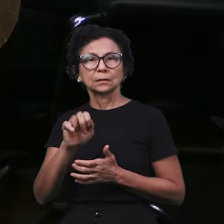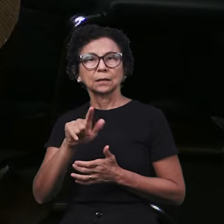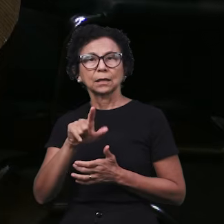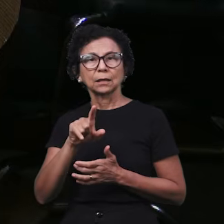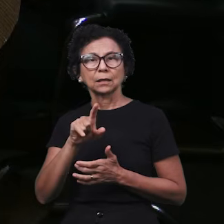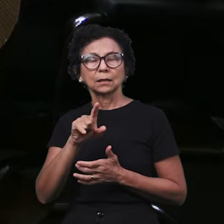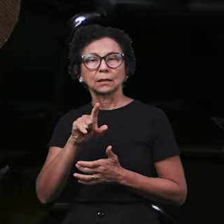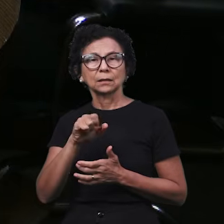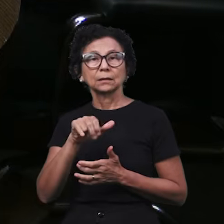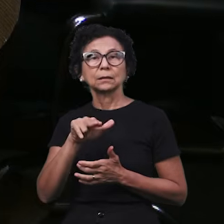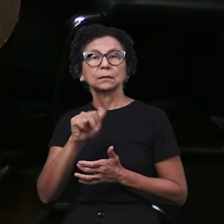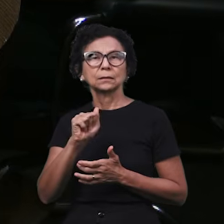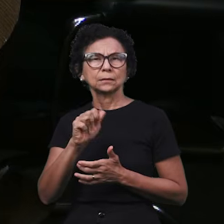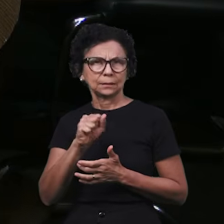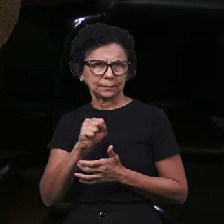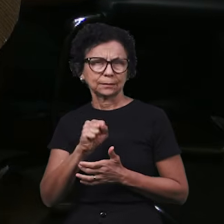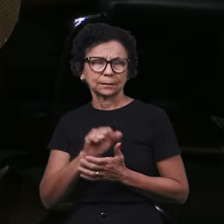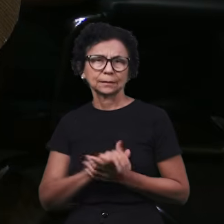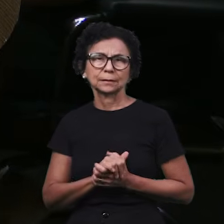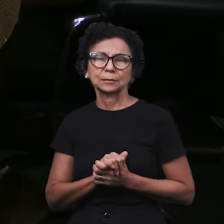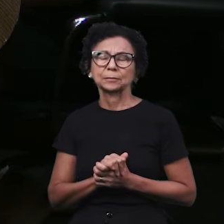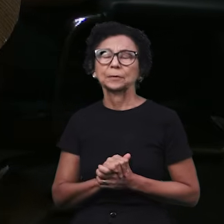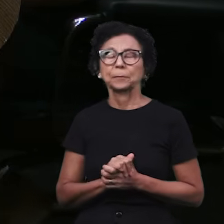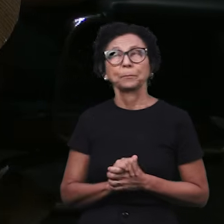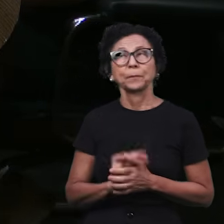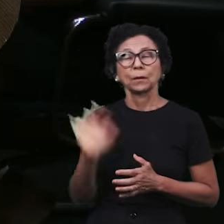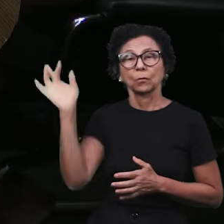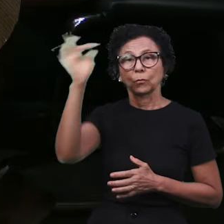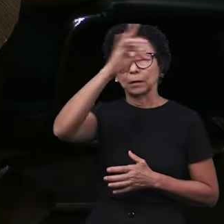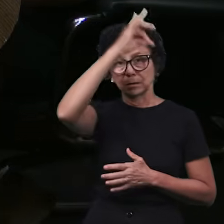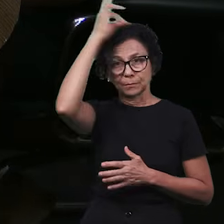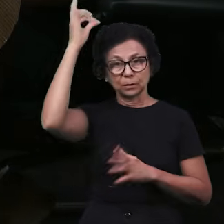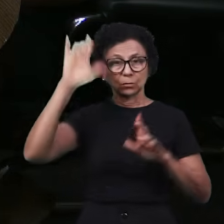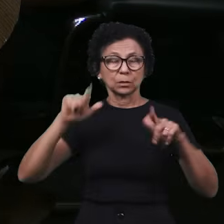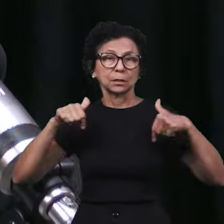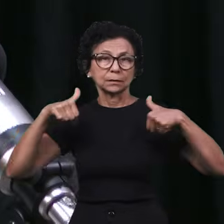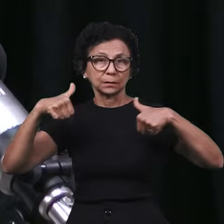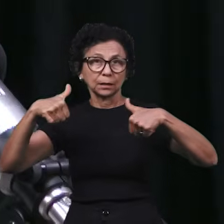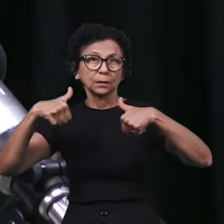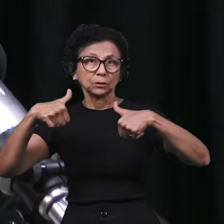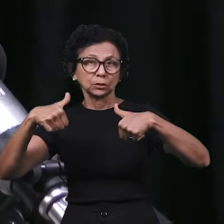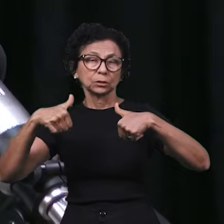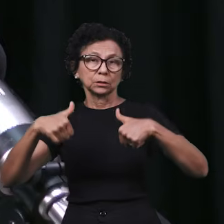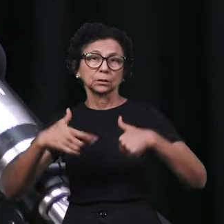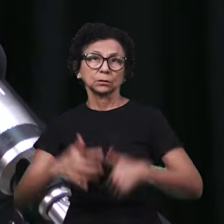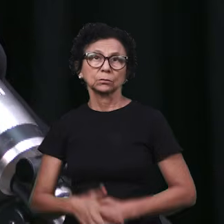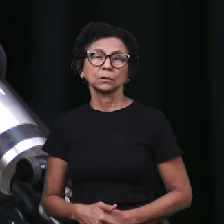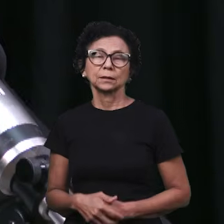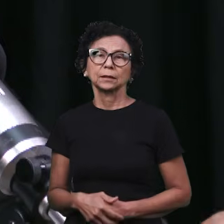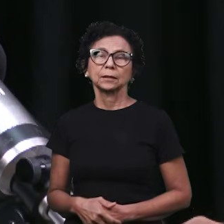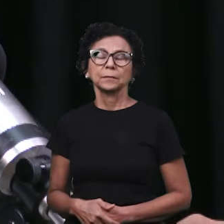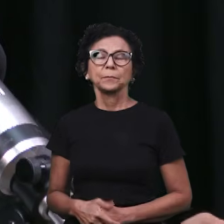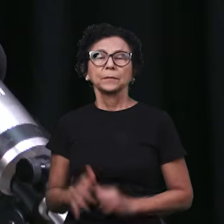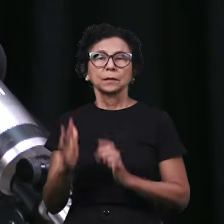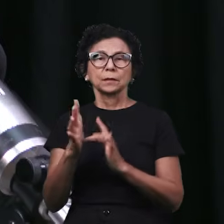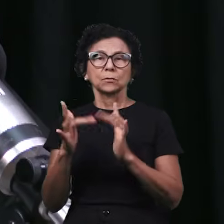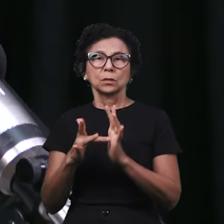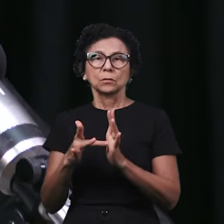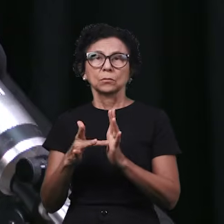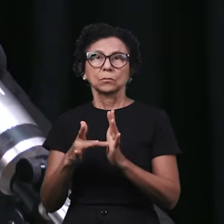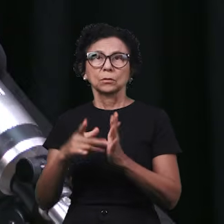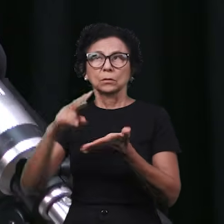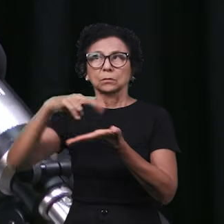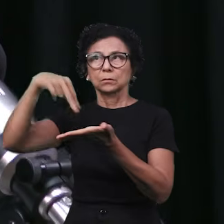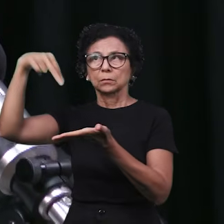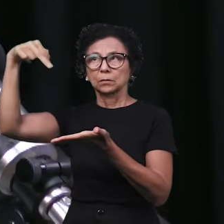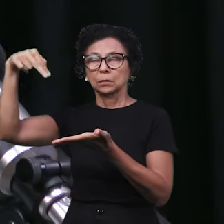que o Senhor gera em nós? A ação do Espírito Santo, né? Ele falou assim, eu vou para o Pai, mas vou deixar o Espírito Santo, o Consolador. E o Espírito Santo, ele não